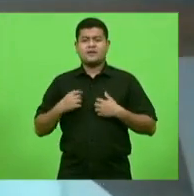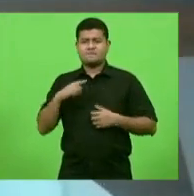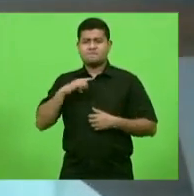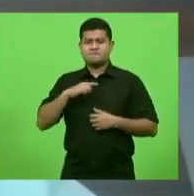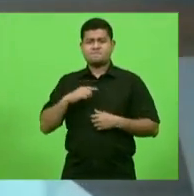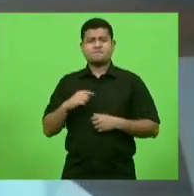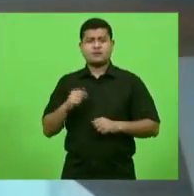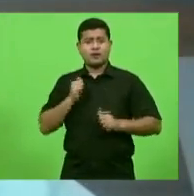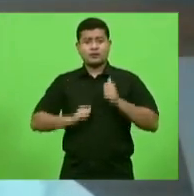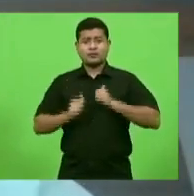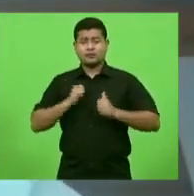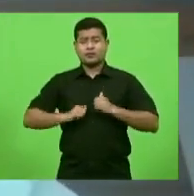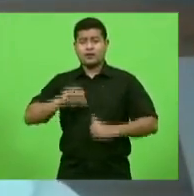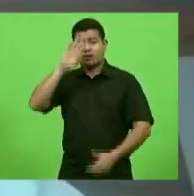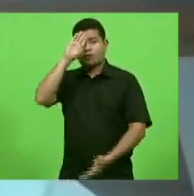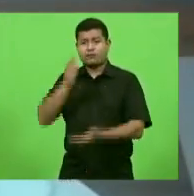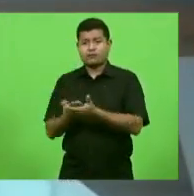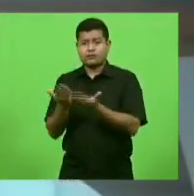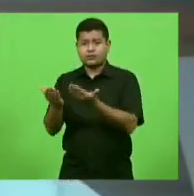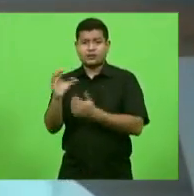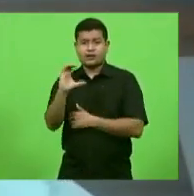motivos para confiar na ciência?